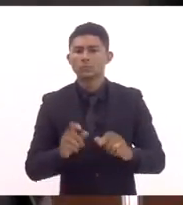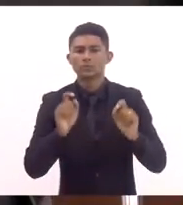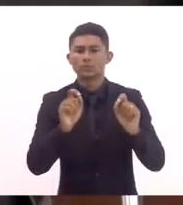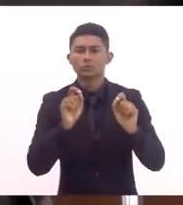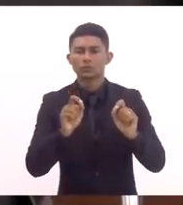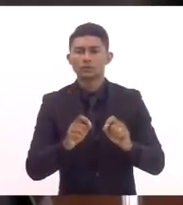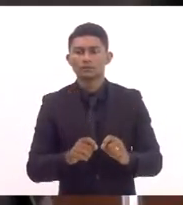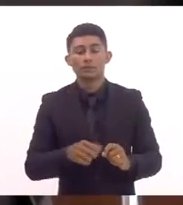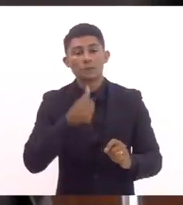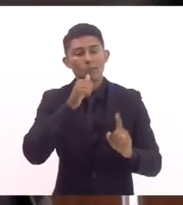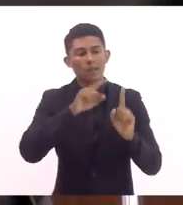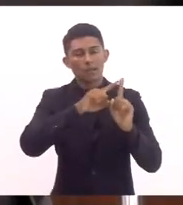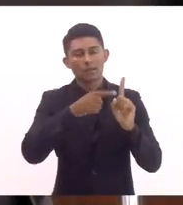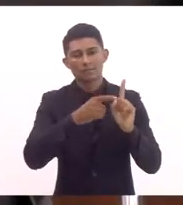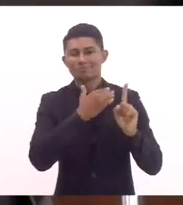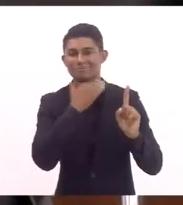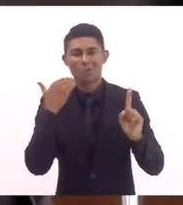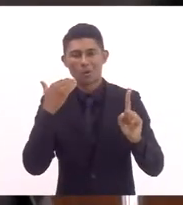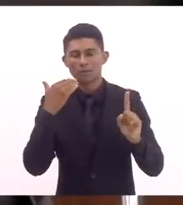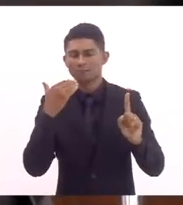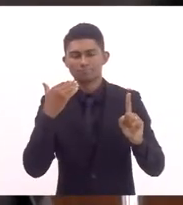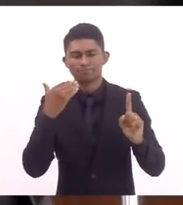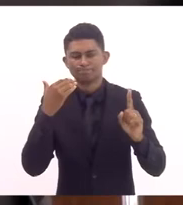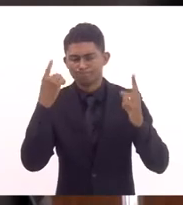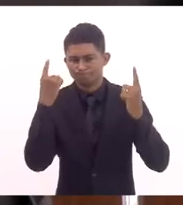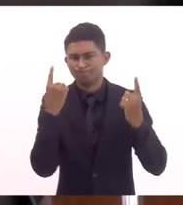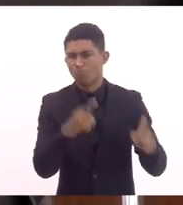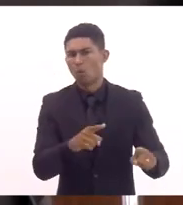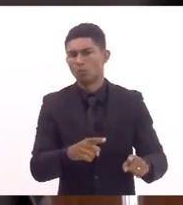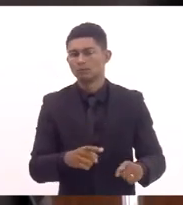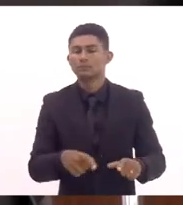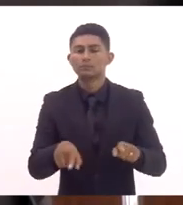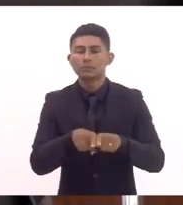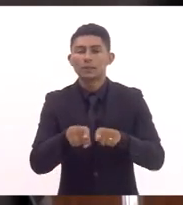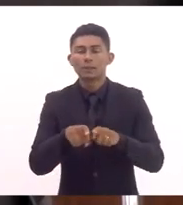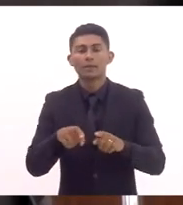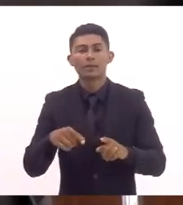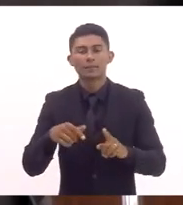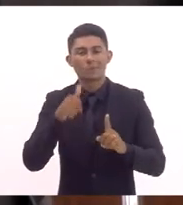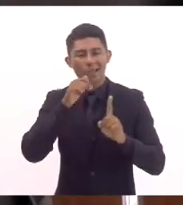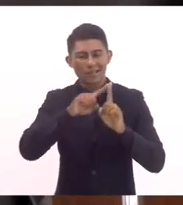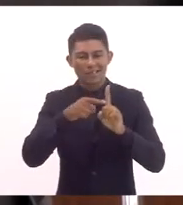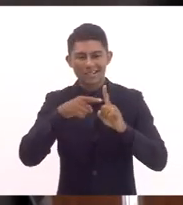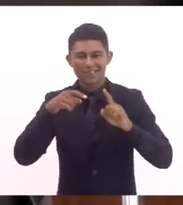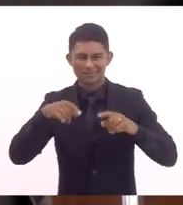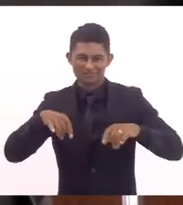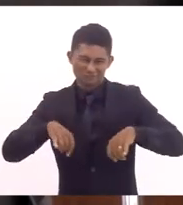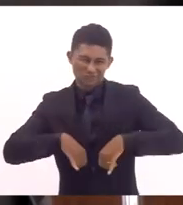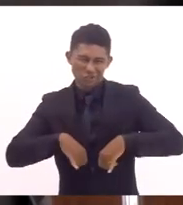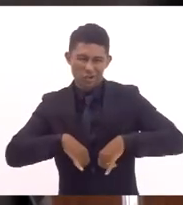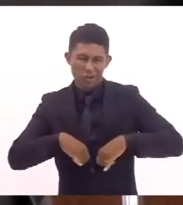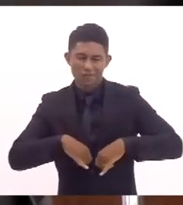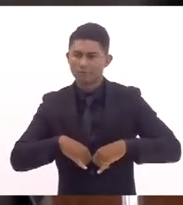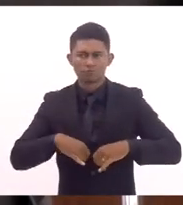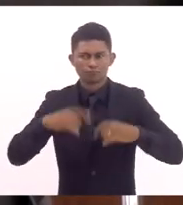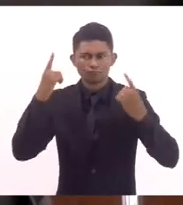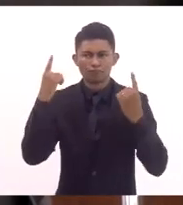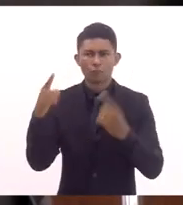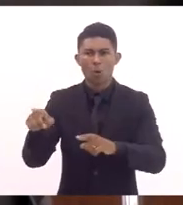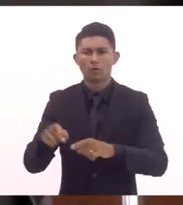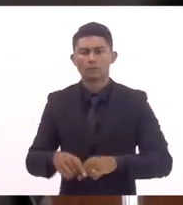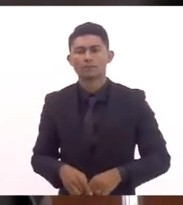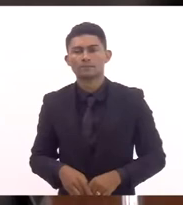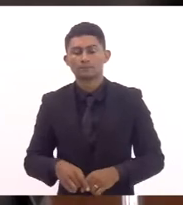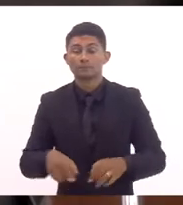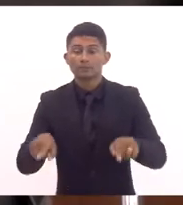combate à morte materna é violência obstétrica é como a comissão criada de mortalidade materna o